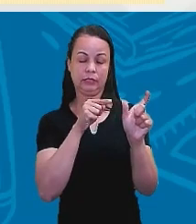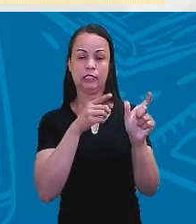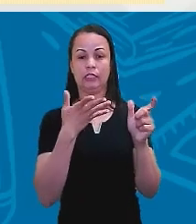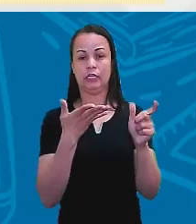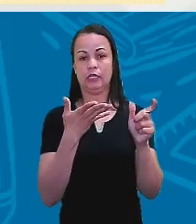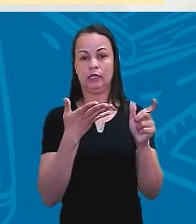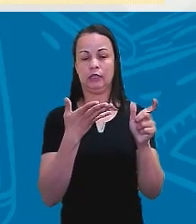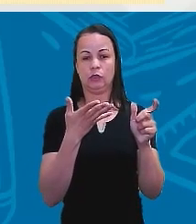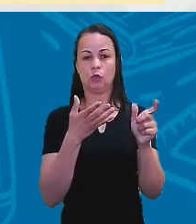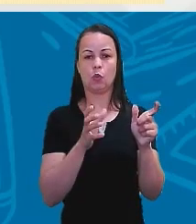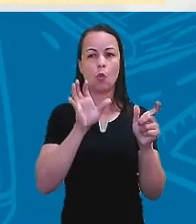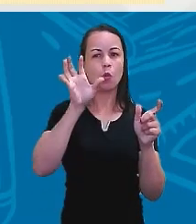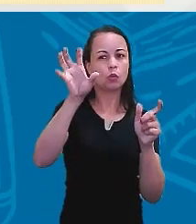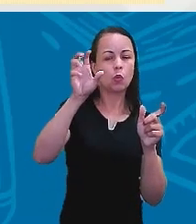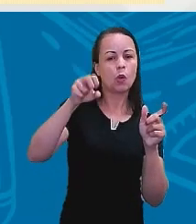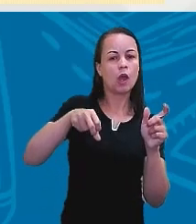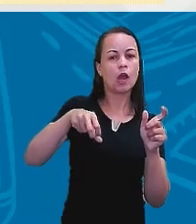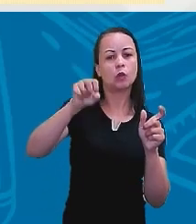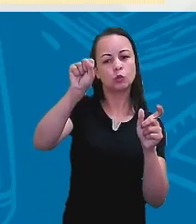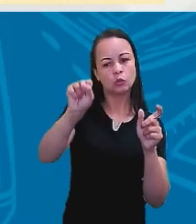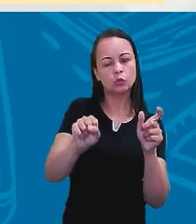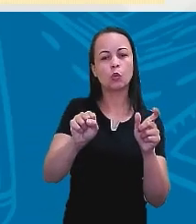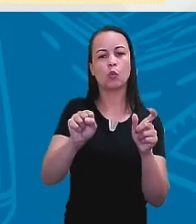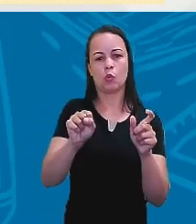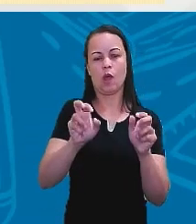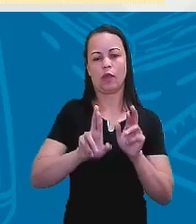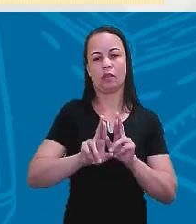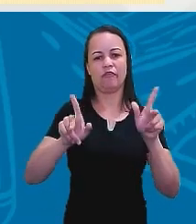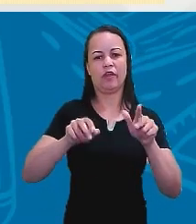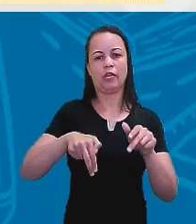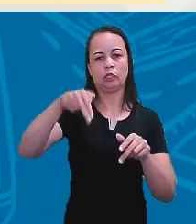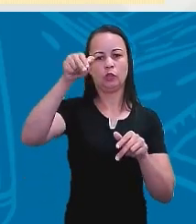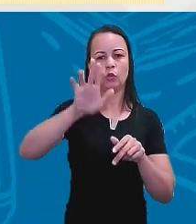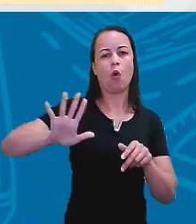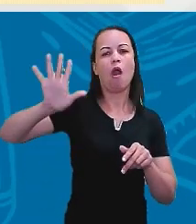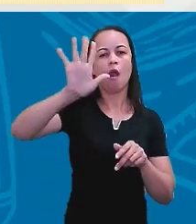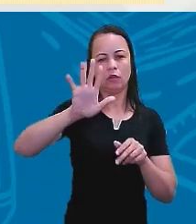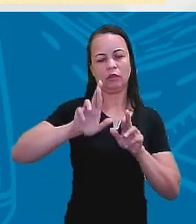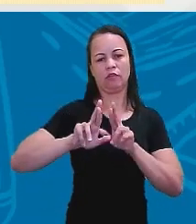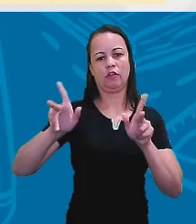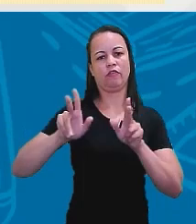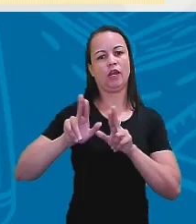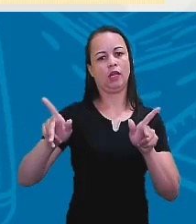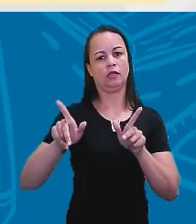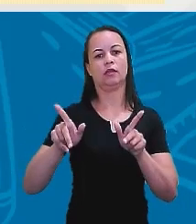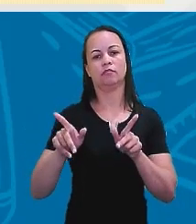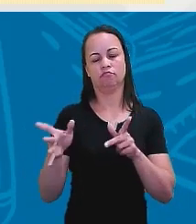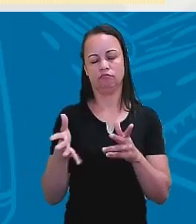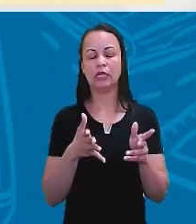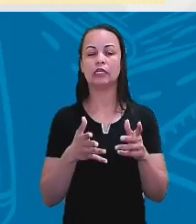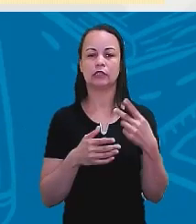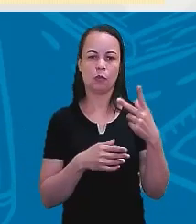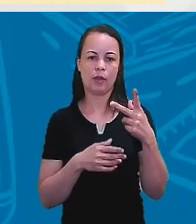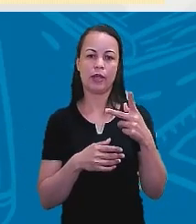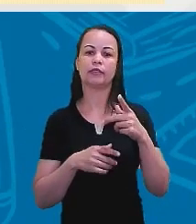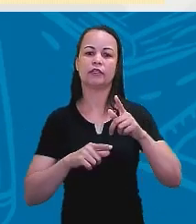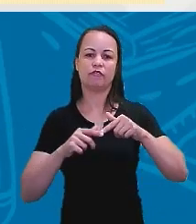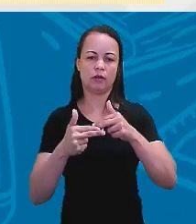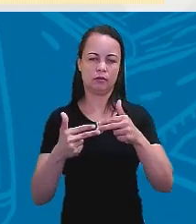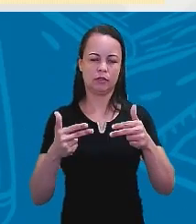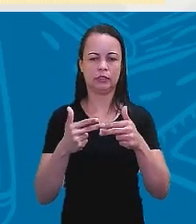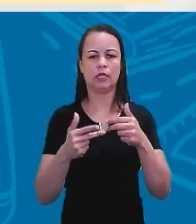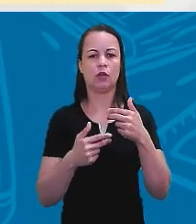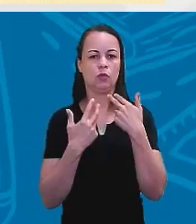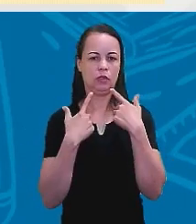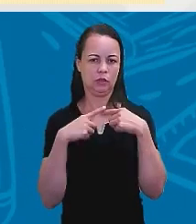região sul é diferente da região nordeste. Então, isso chamamos de variação linguística,